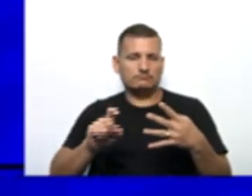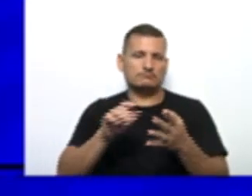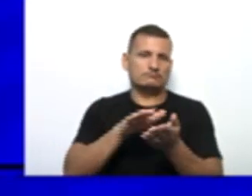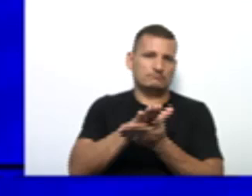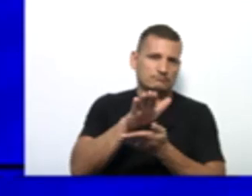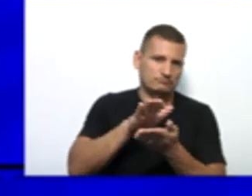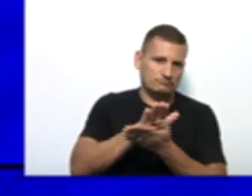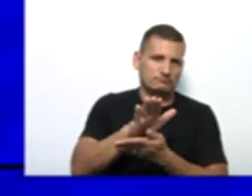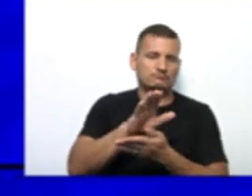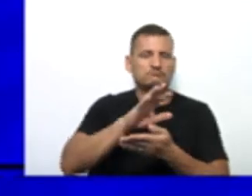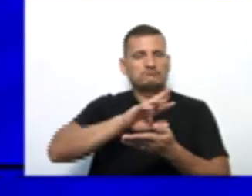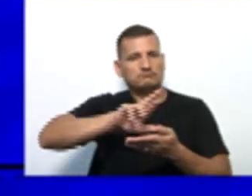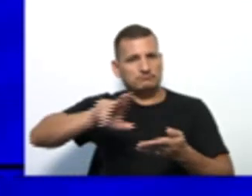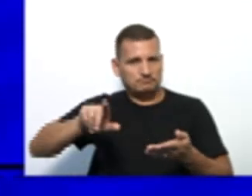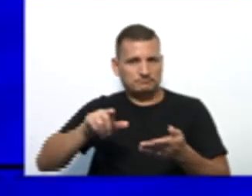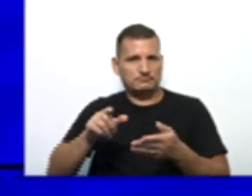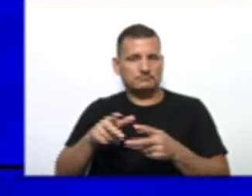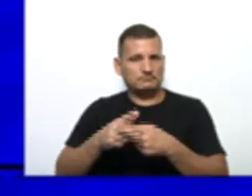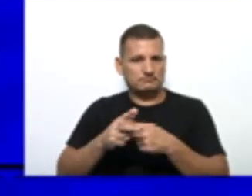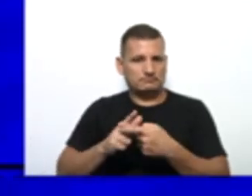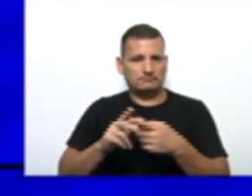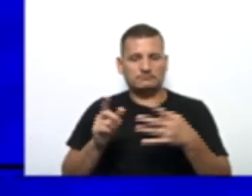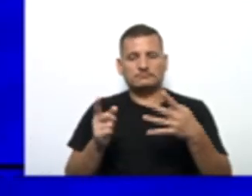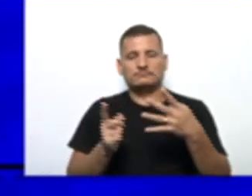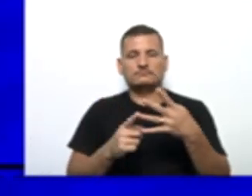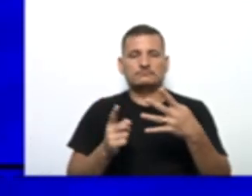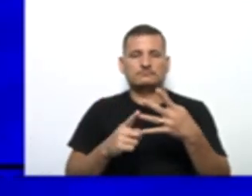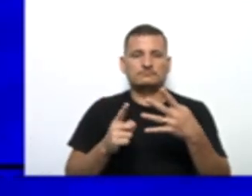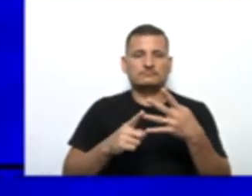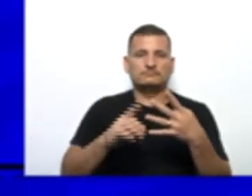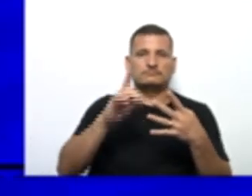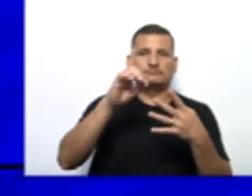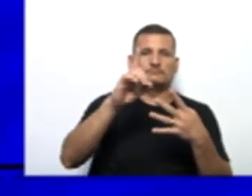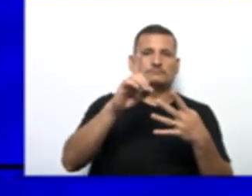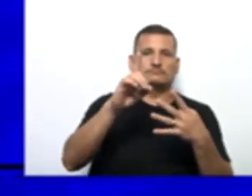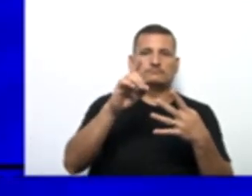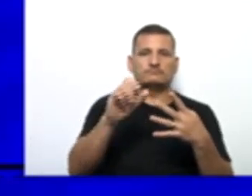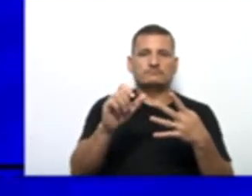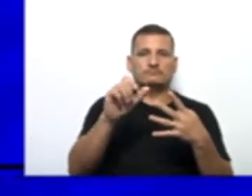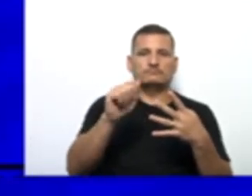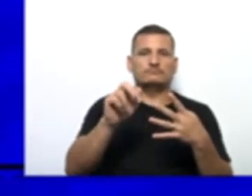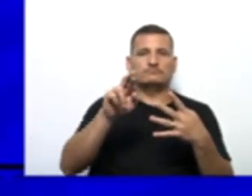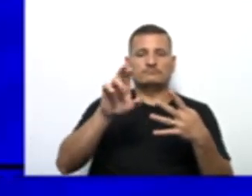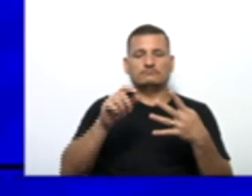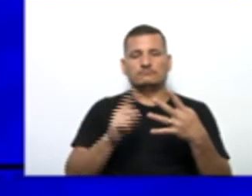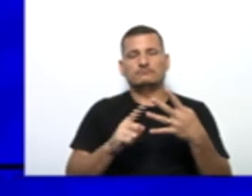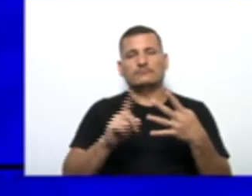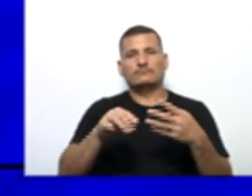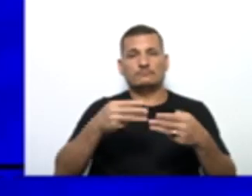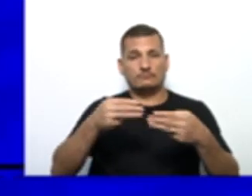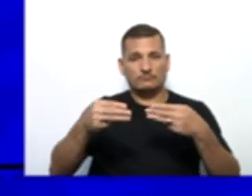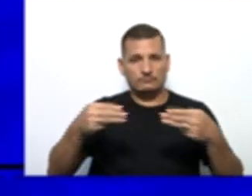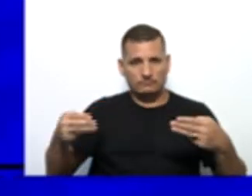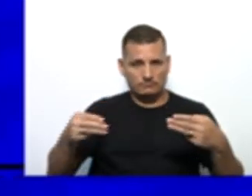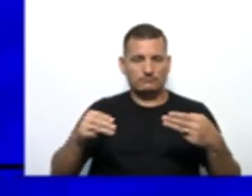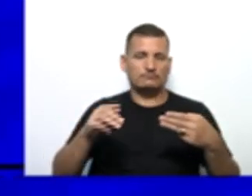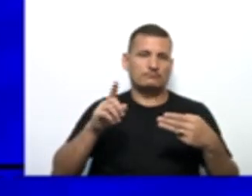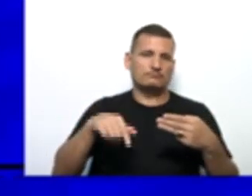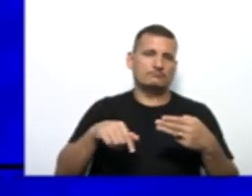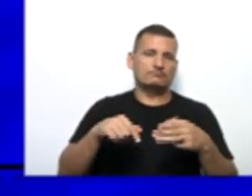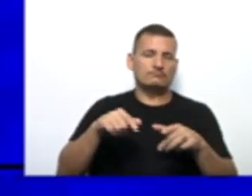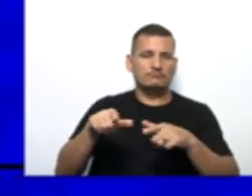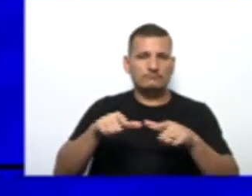impressoras, scanners e etc. DEARE, Departamento de Administração de Redes, gerencia todos